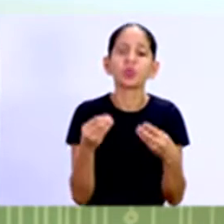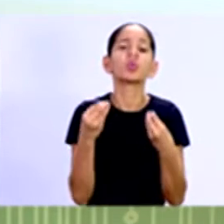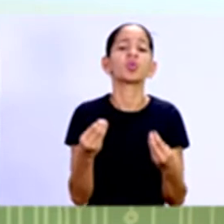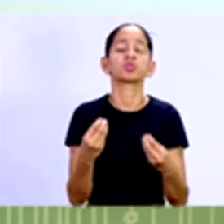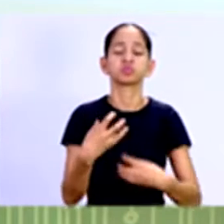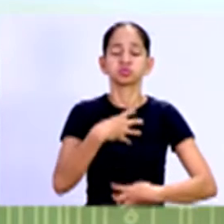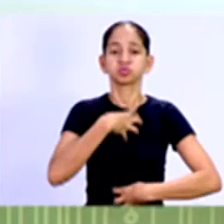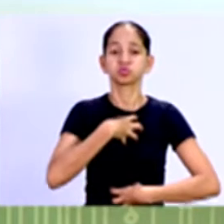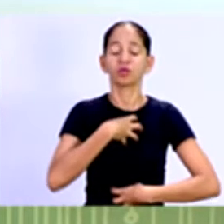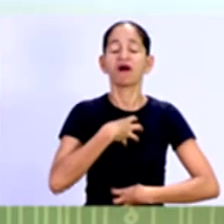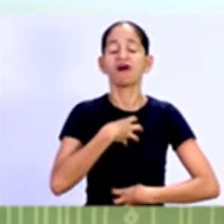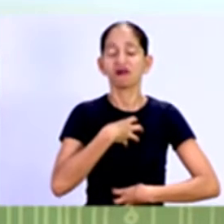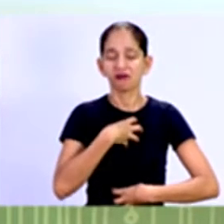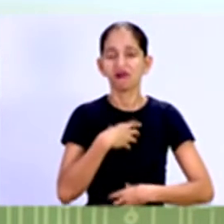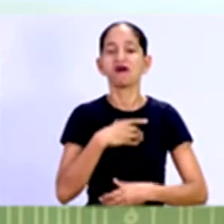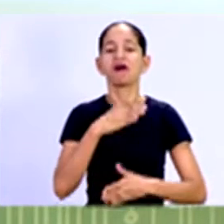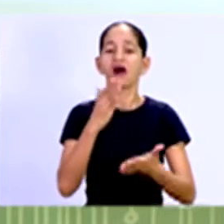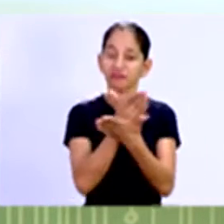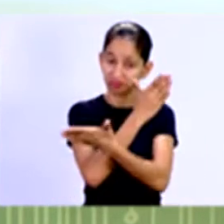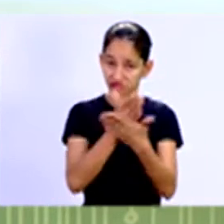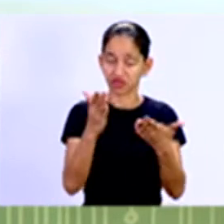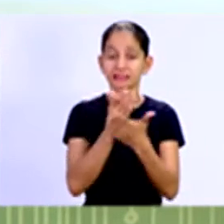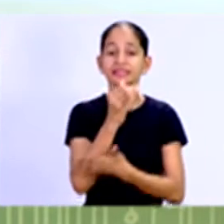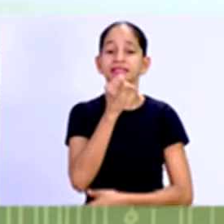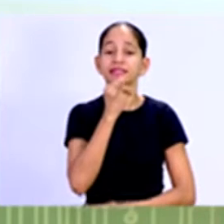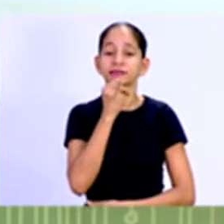moralidade vai mudando. Por exemplo, quando a gente começa a